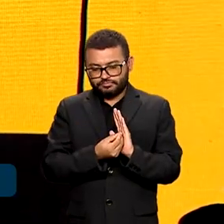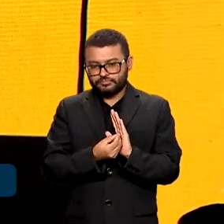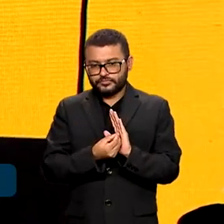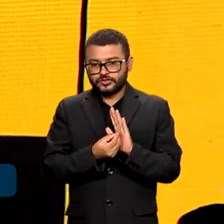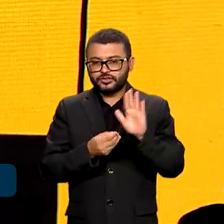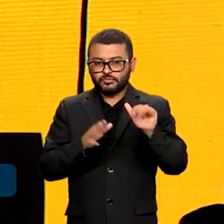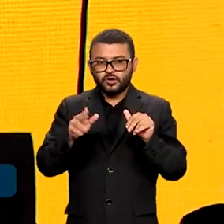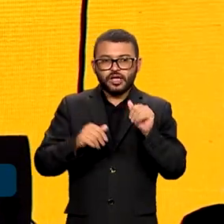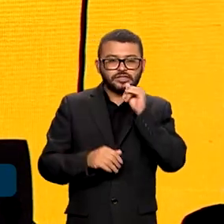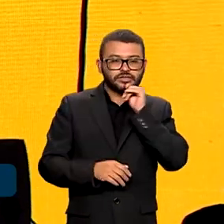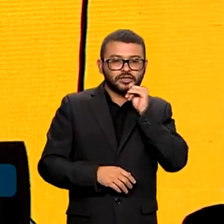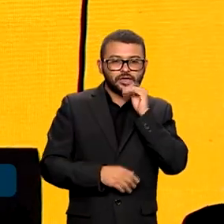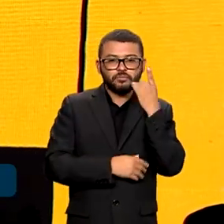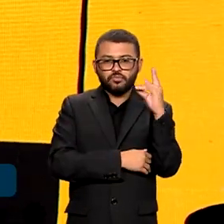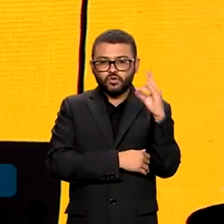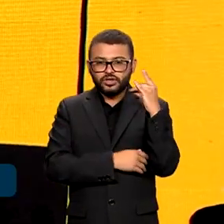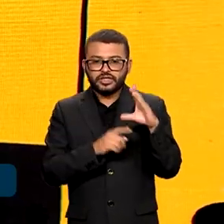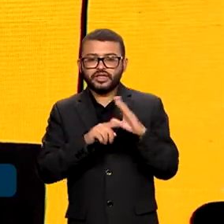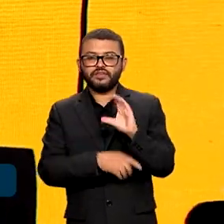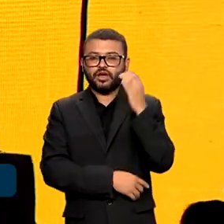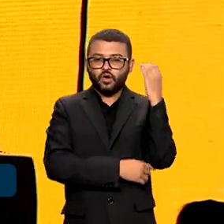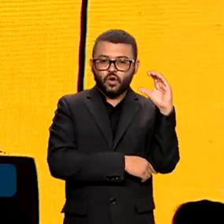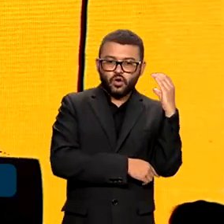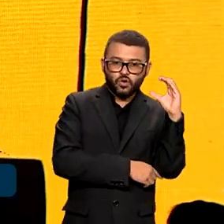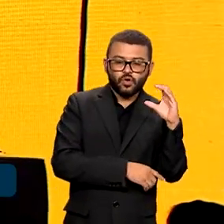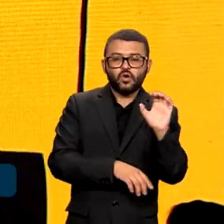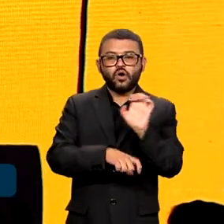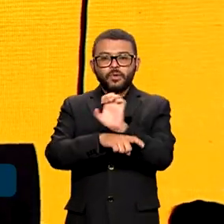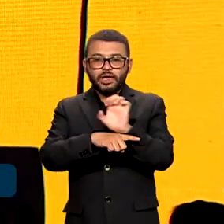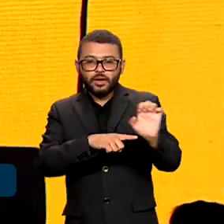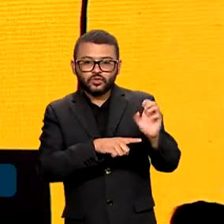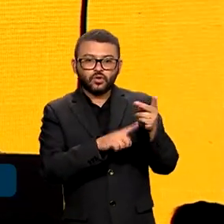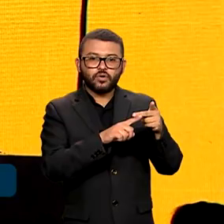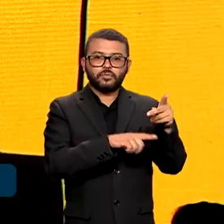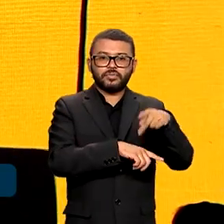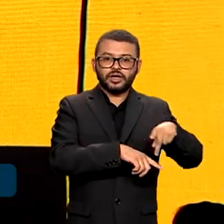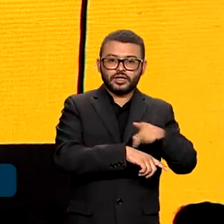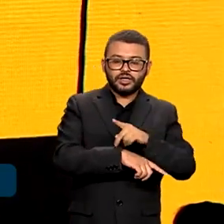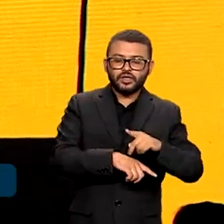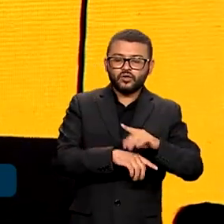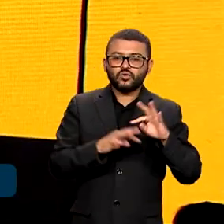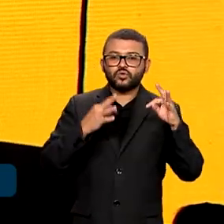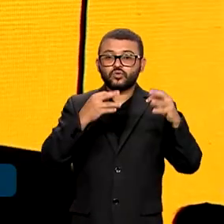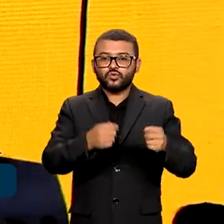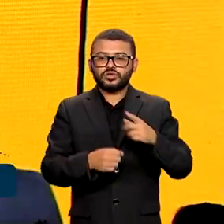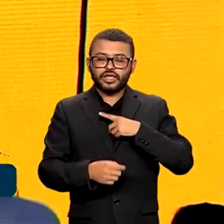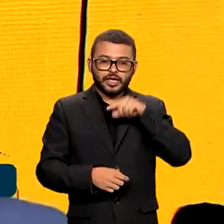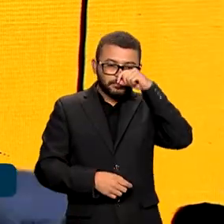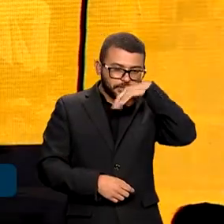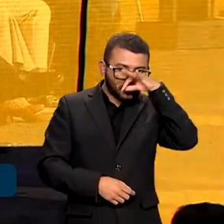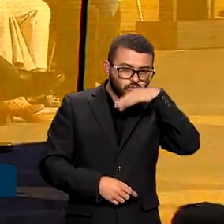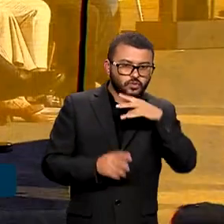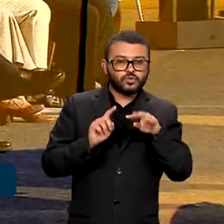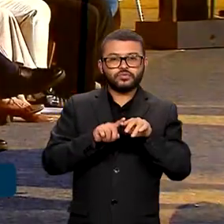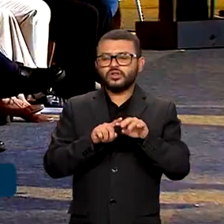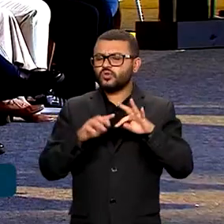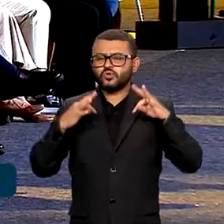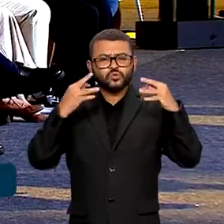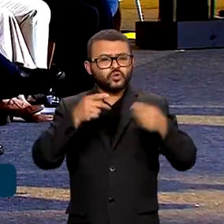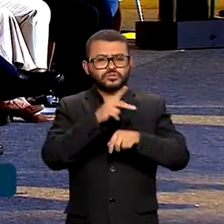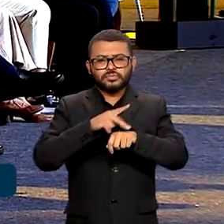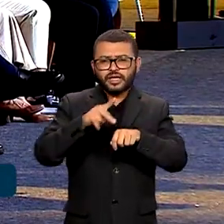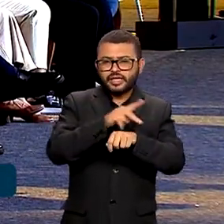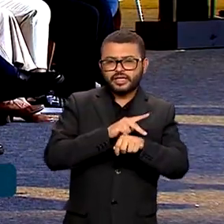A Bolívia, a Colômbia, o Equador, a Guiana, o Peru, o Suriname,